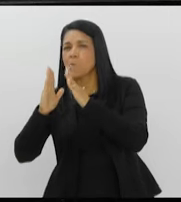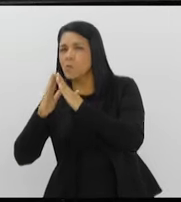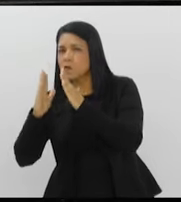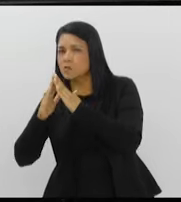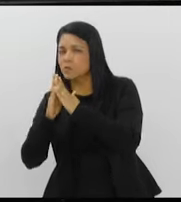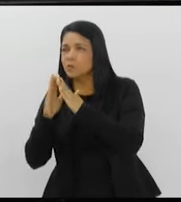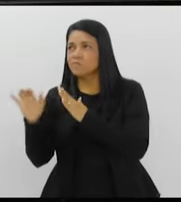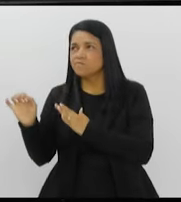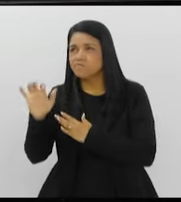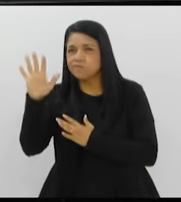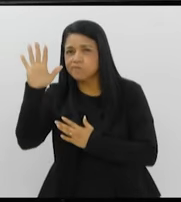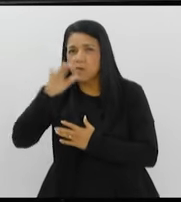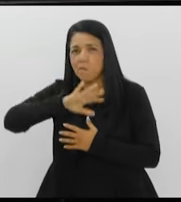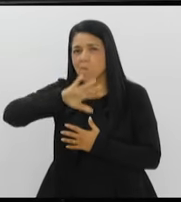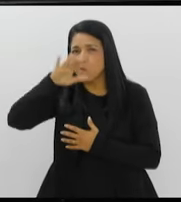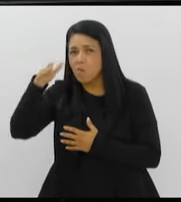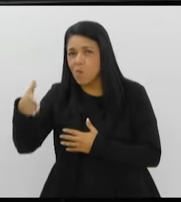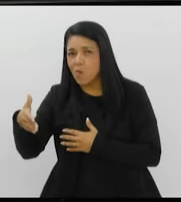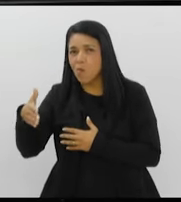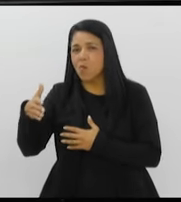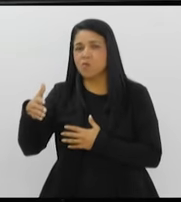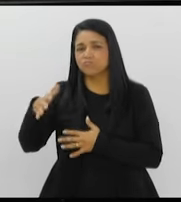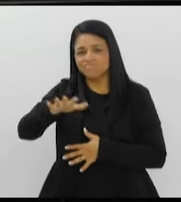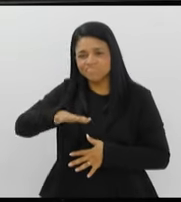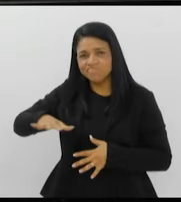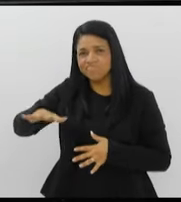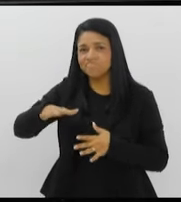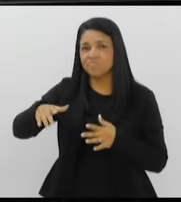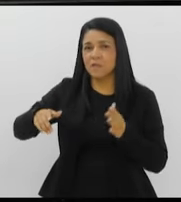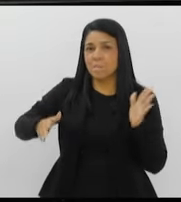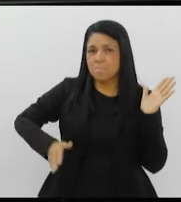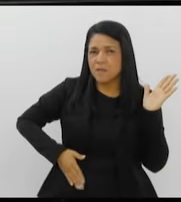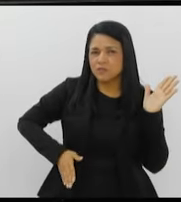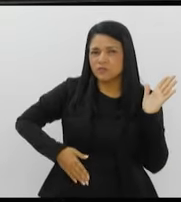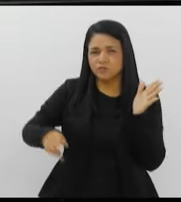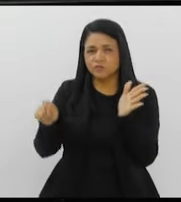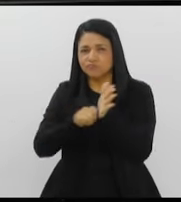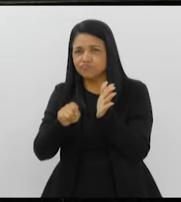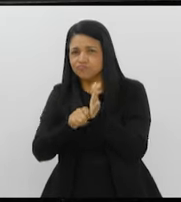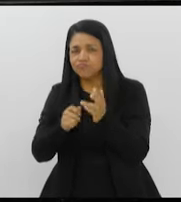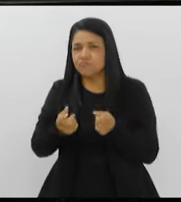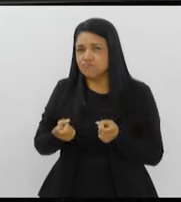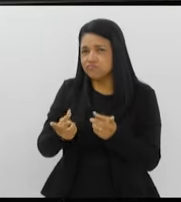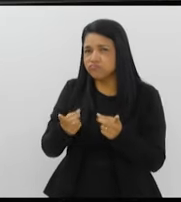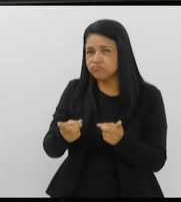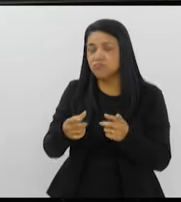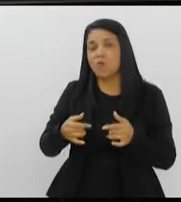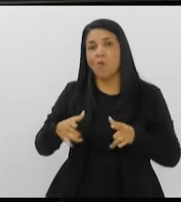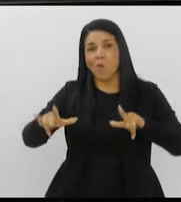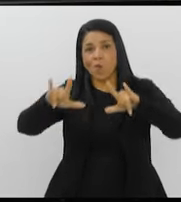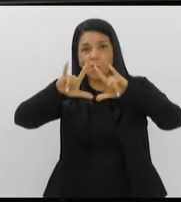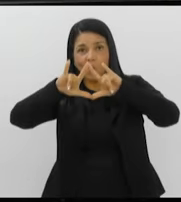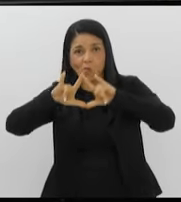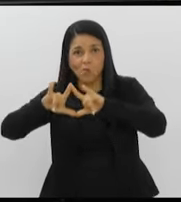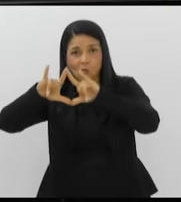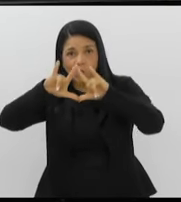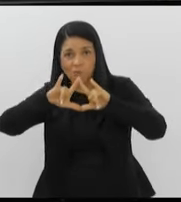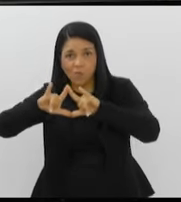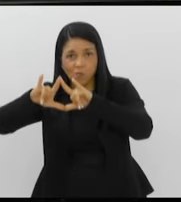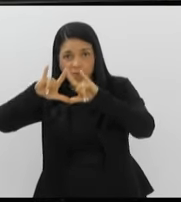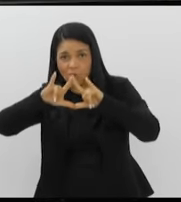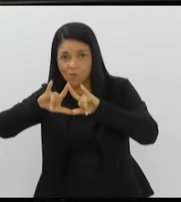de alguma região dominada, ou por traficantes, ou por milicianos, ou por